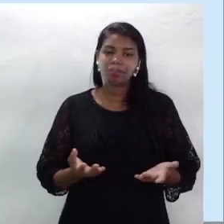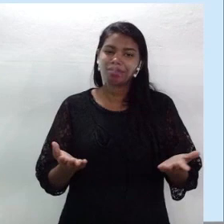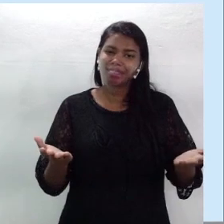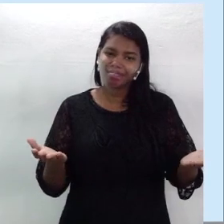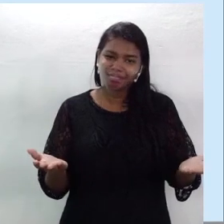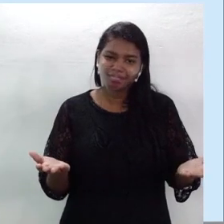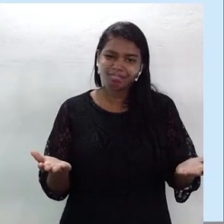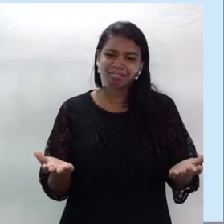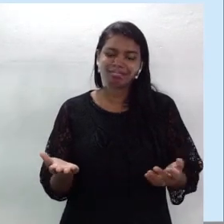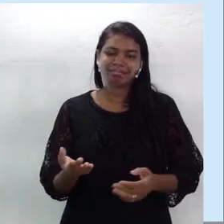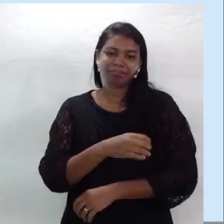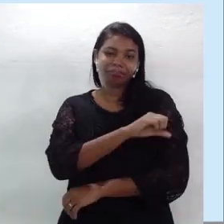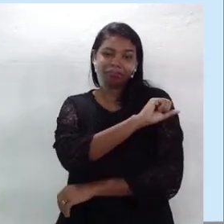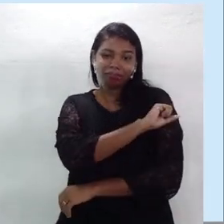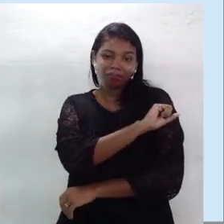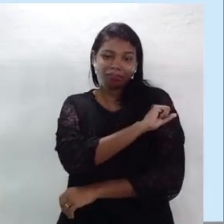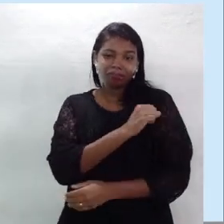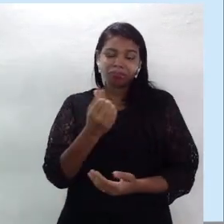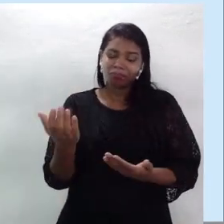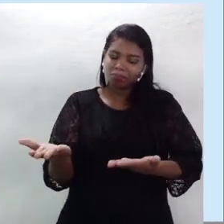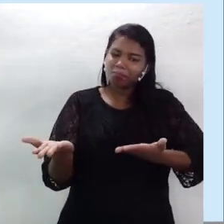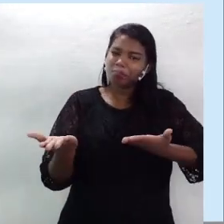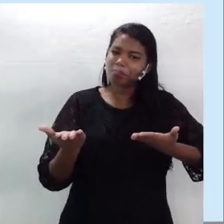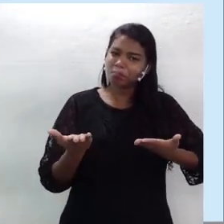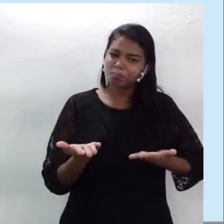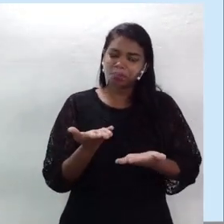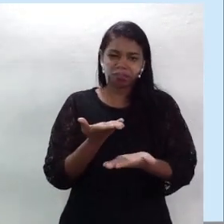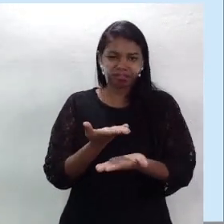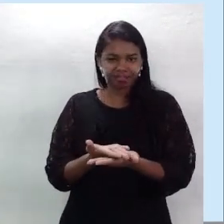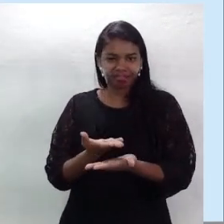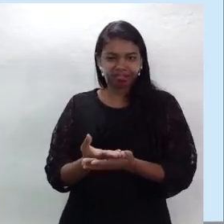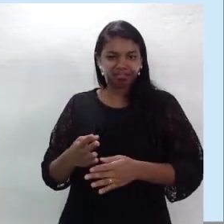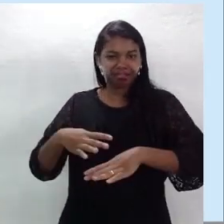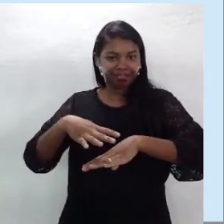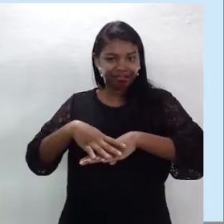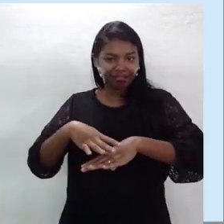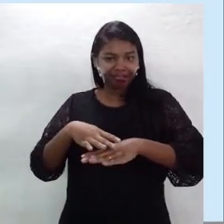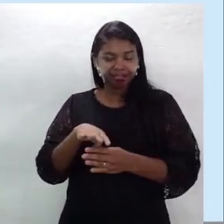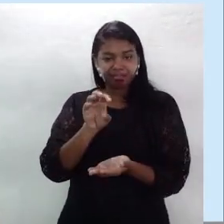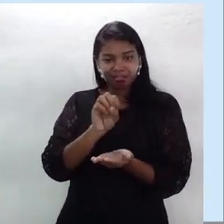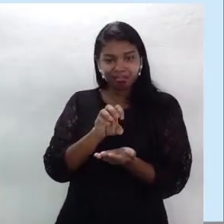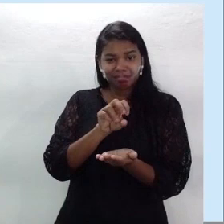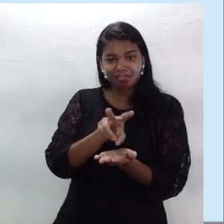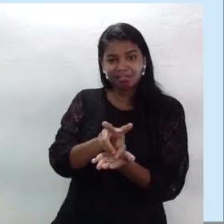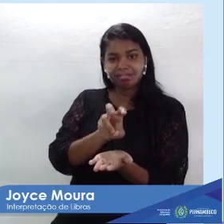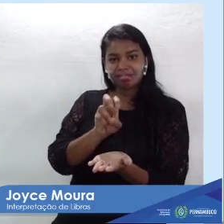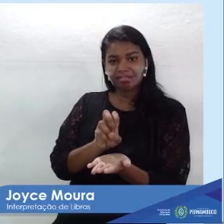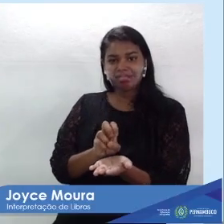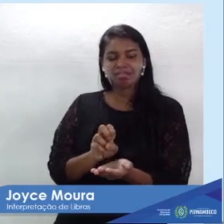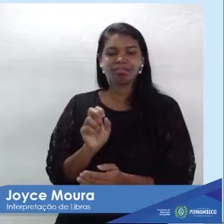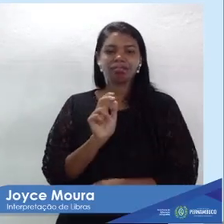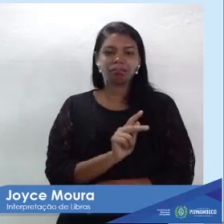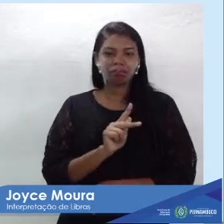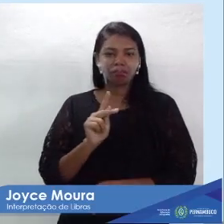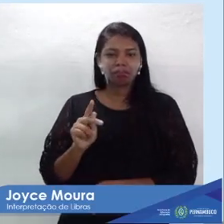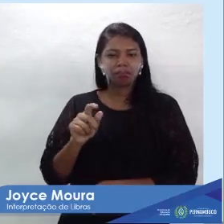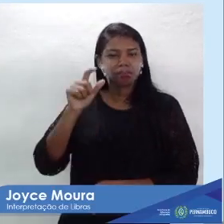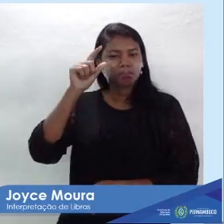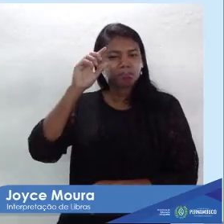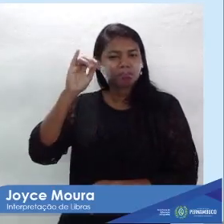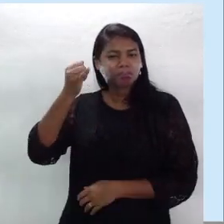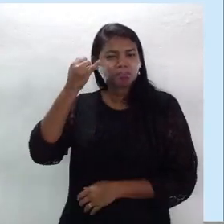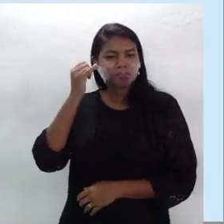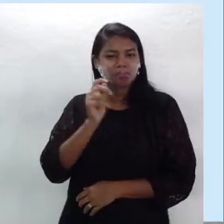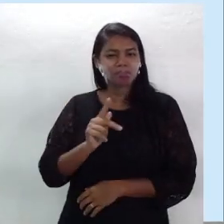Olá, alunos do oitavo ano. Sejam bem-vindos para mais uma aula de matemática do EducaPE. Meu nome é Jobson Melo, sou professor de